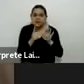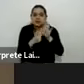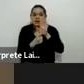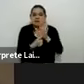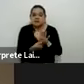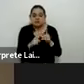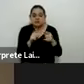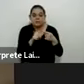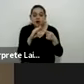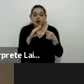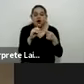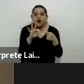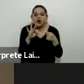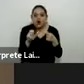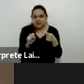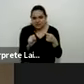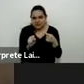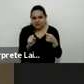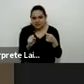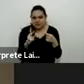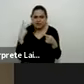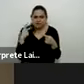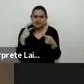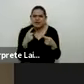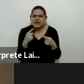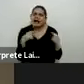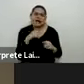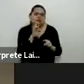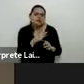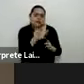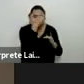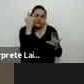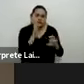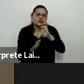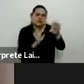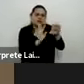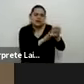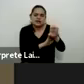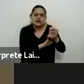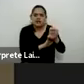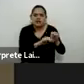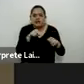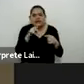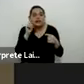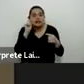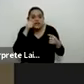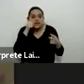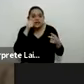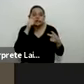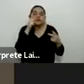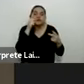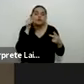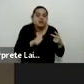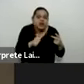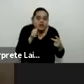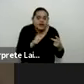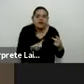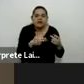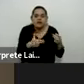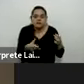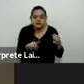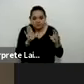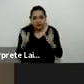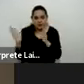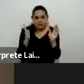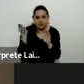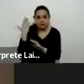cota. A política de cota não tem nada a ver com esquerda, cota para negro, cota para mulher, essas cotas todas, elas surgiram na década de